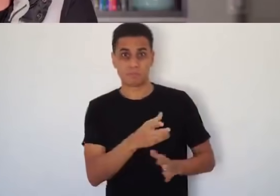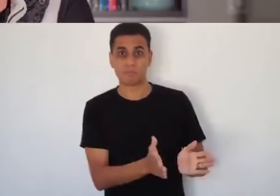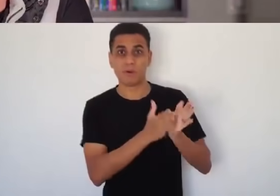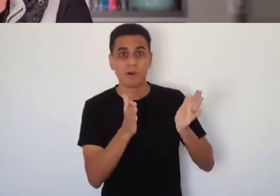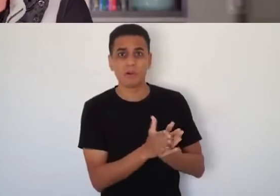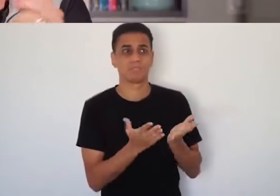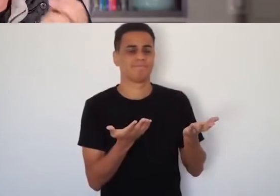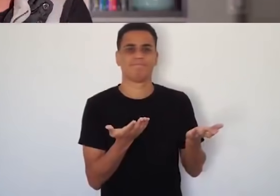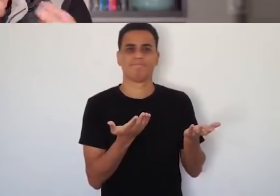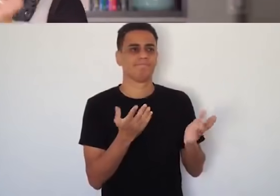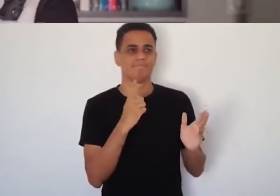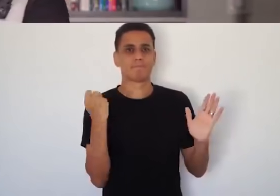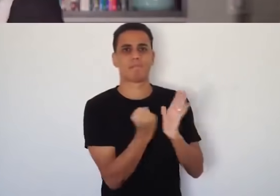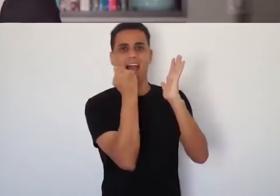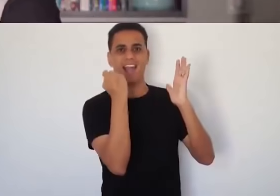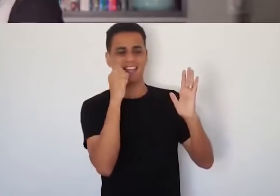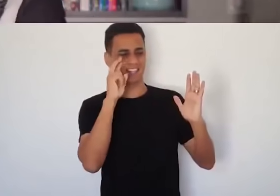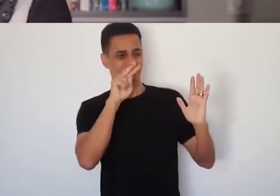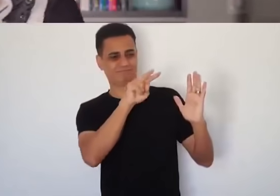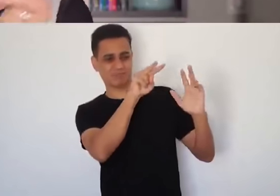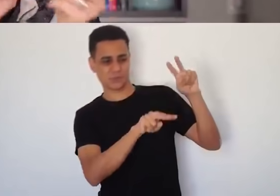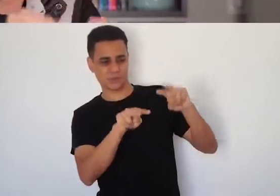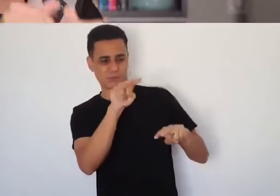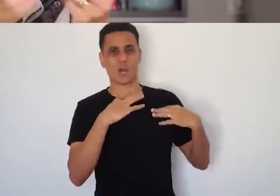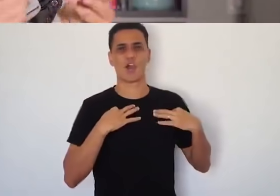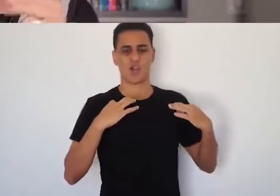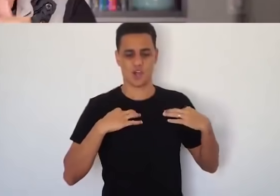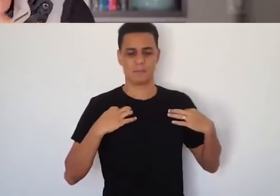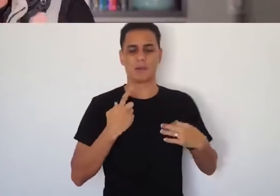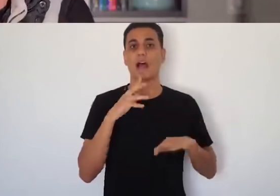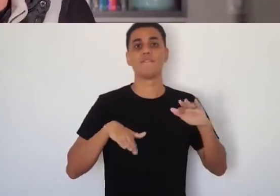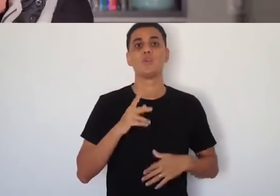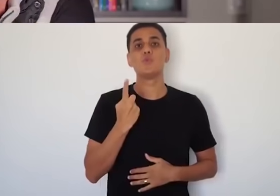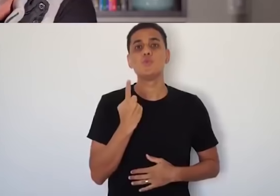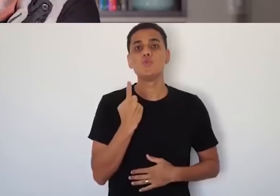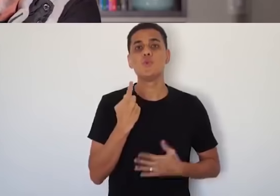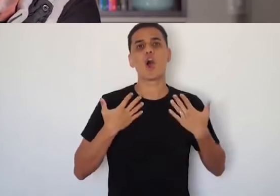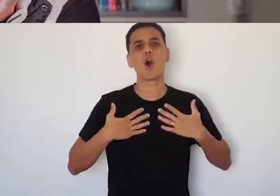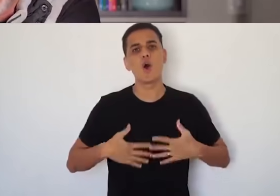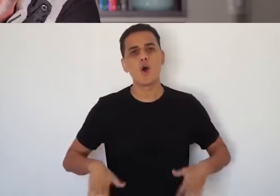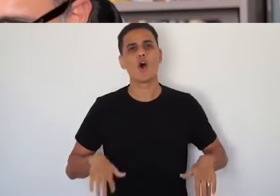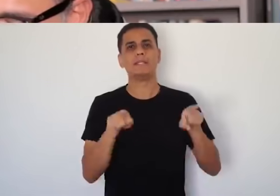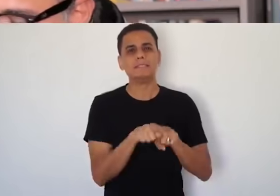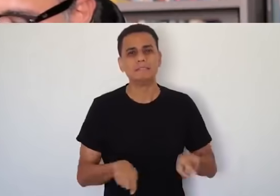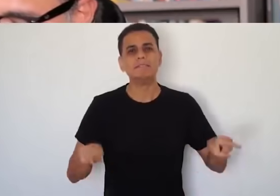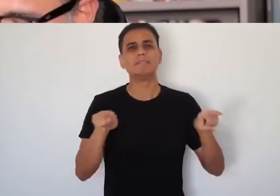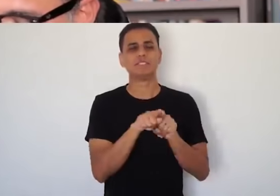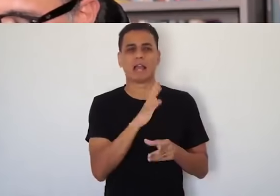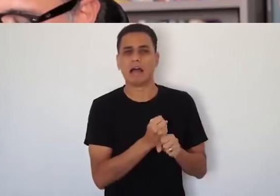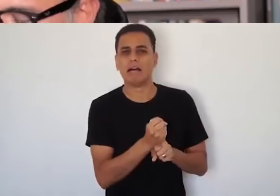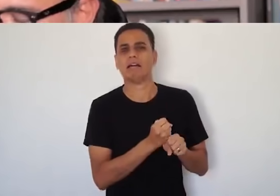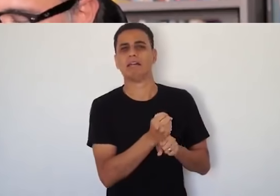por exemplo, é uma obra que não manifesta o credo que nós cremos. E é muito profundo porque quando ele fala, né? Meus